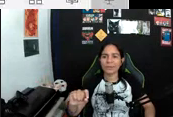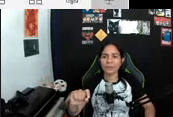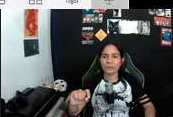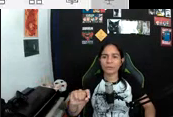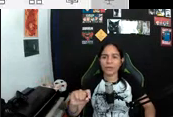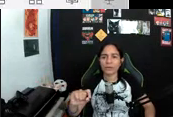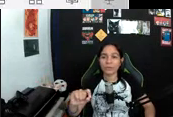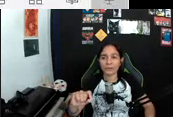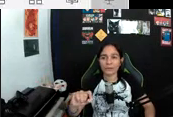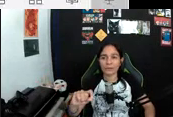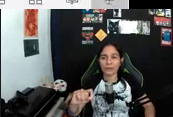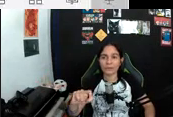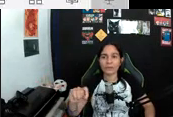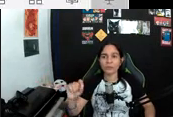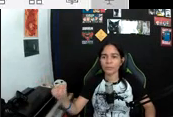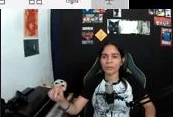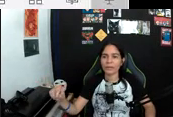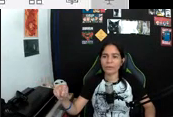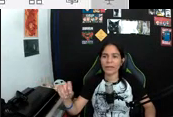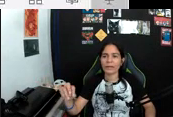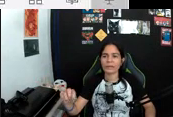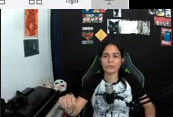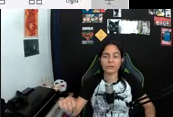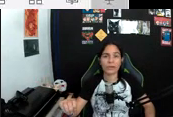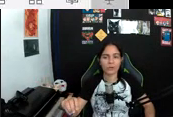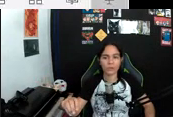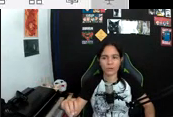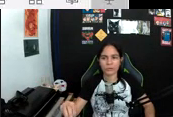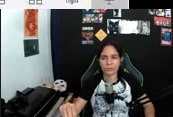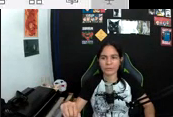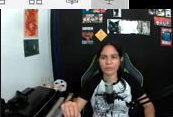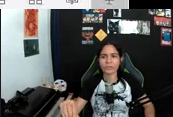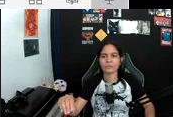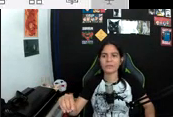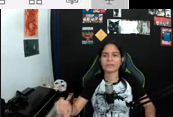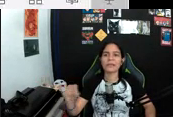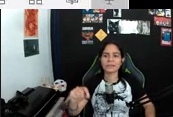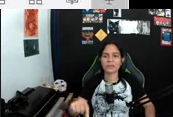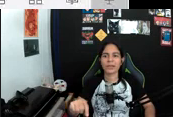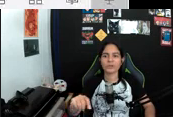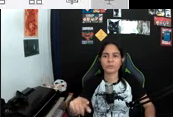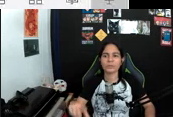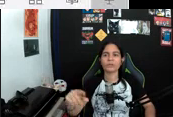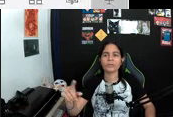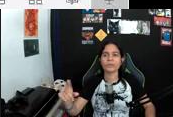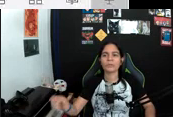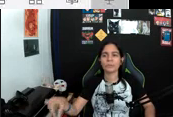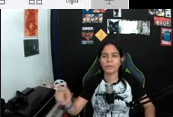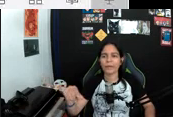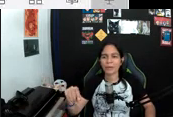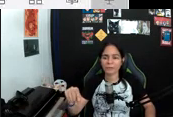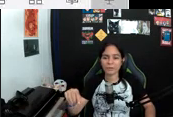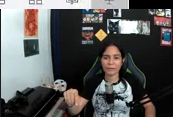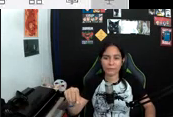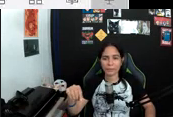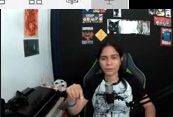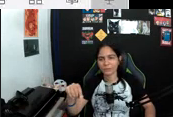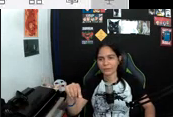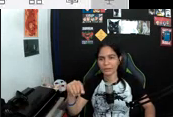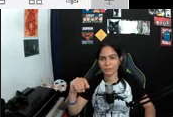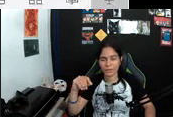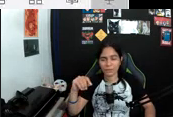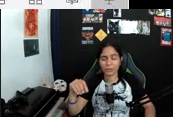Os pacientes têm o direito de solicitar a segunda opinião em relação ao seu diagnóstico ou tratamento e, se desejar, a substituição do médico